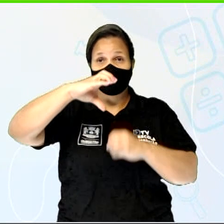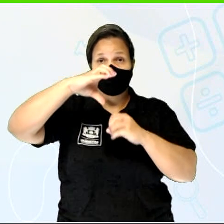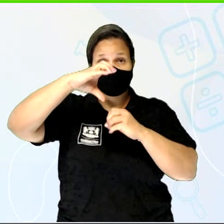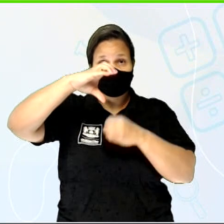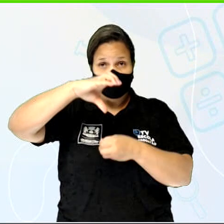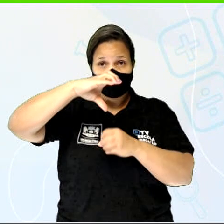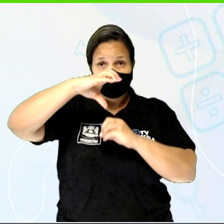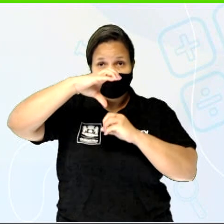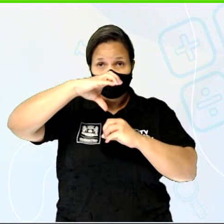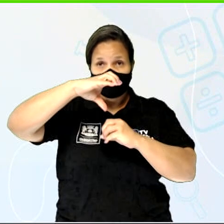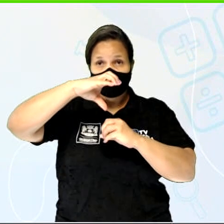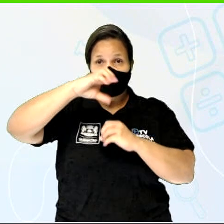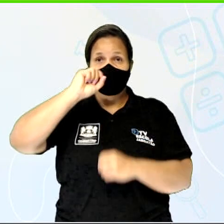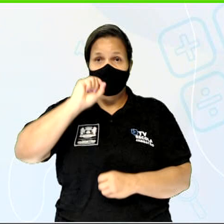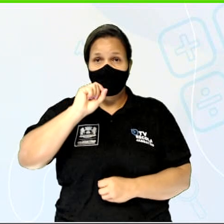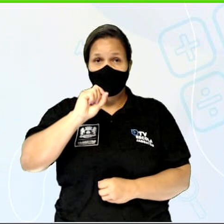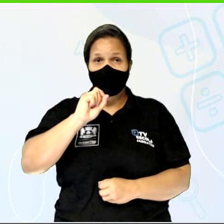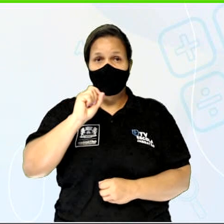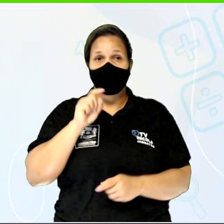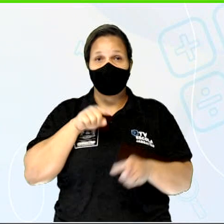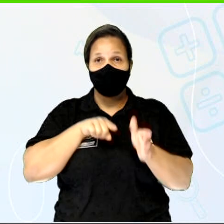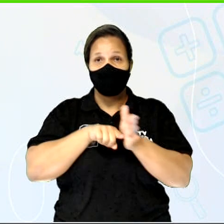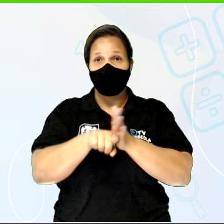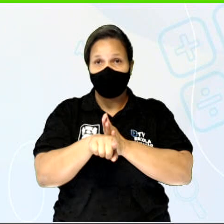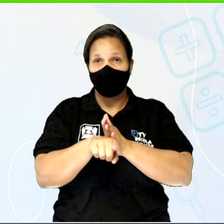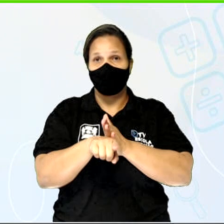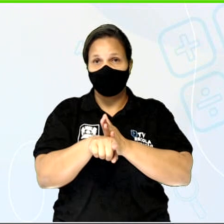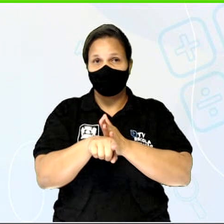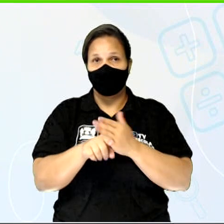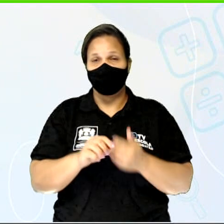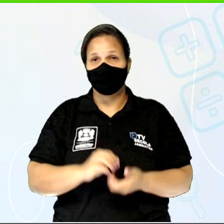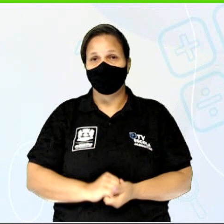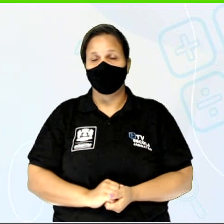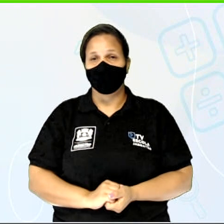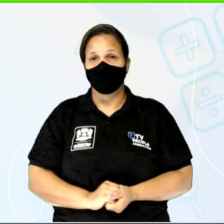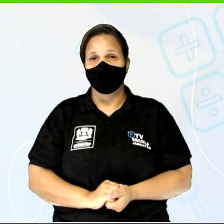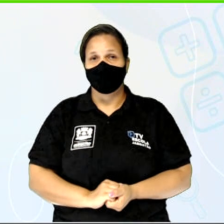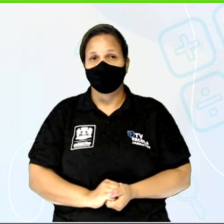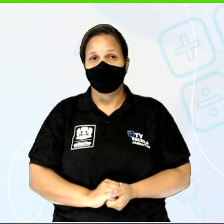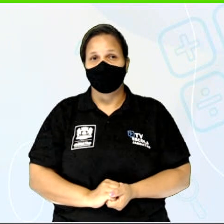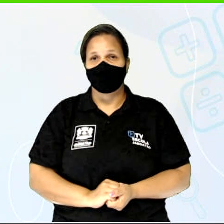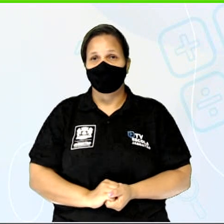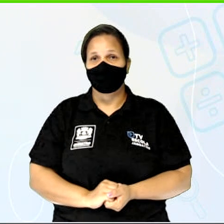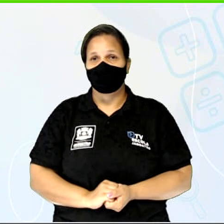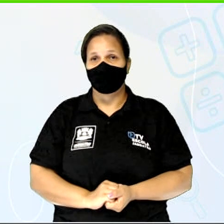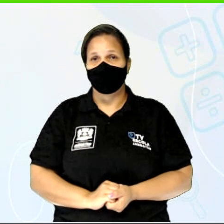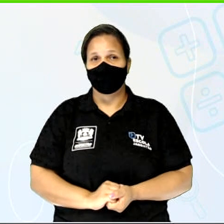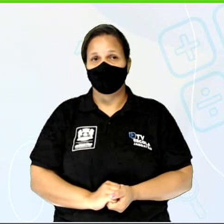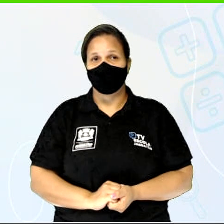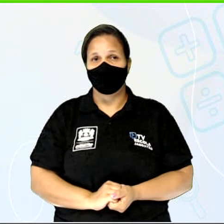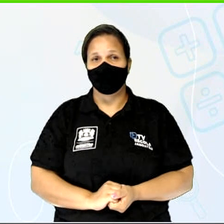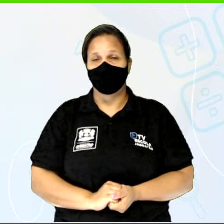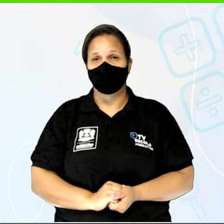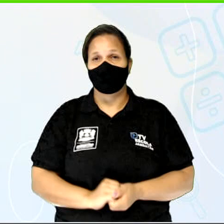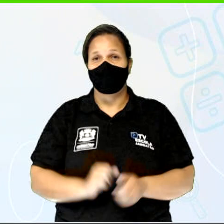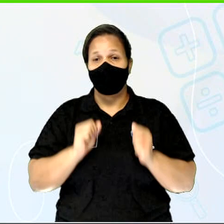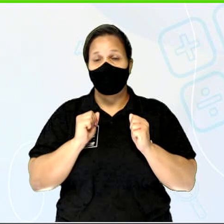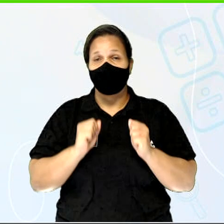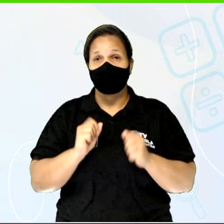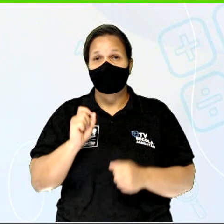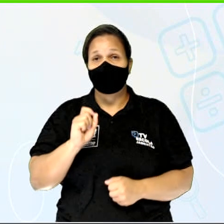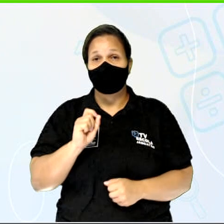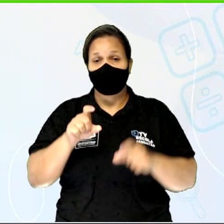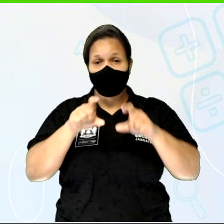começo, né? Will you call me if you get worse? Ou eu posso também ter essa frase com if you